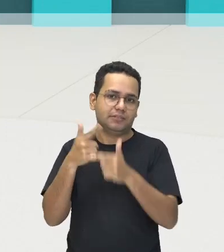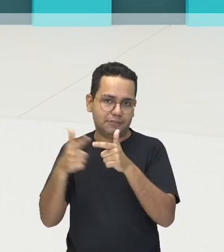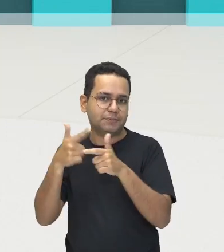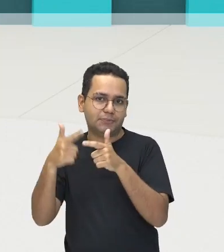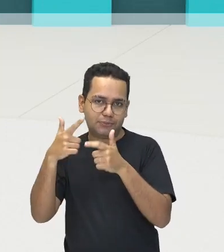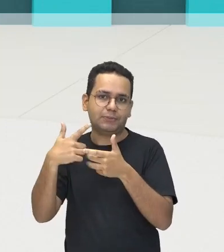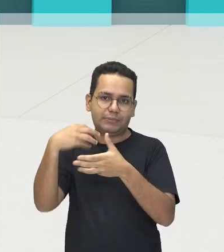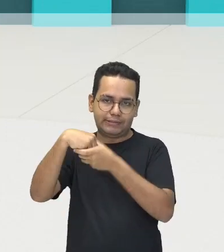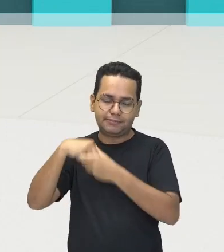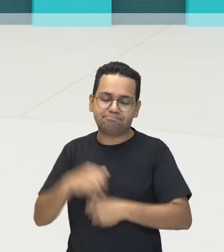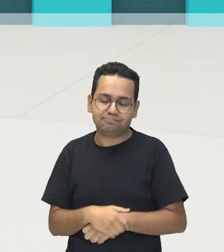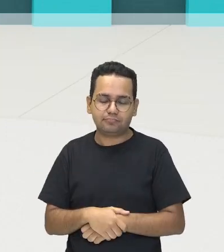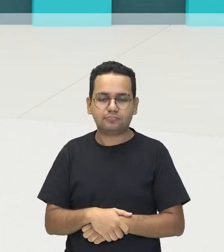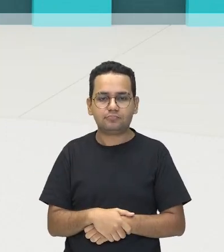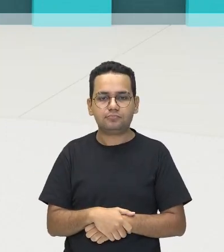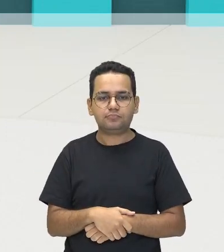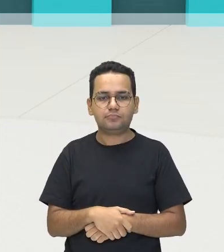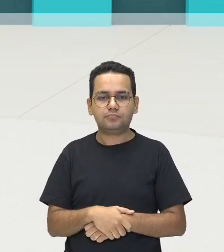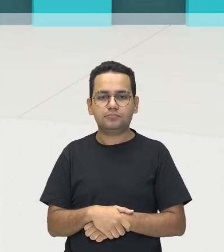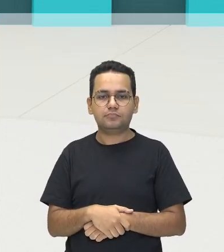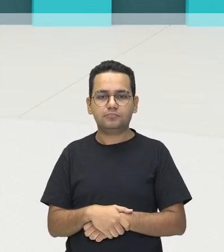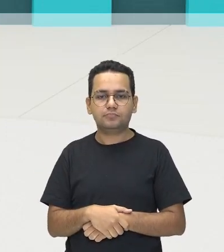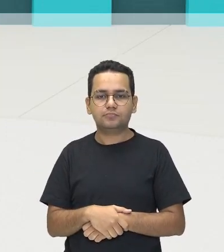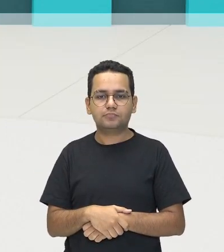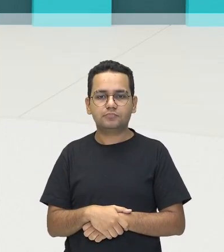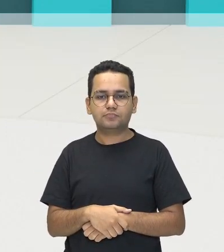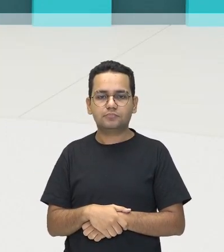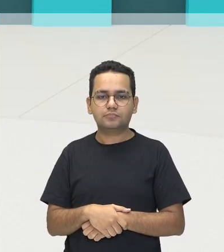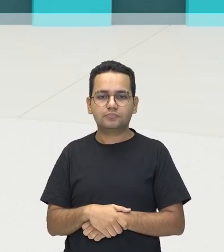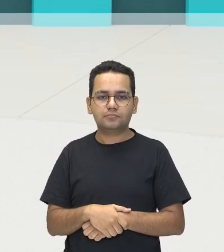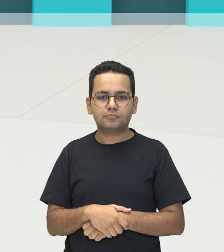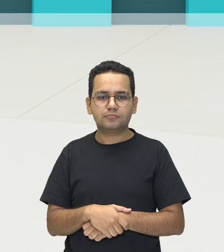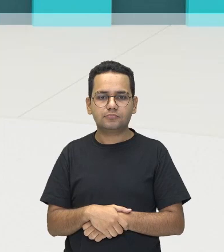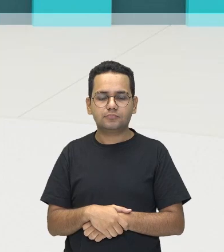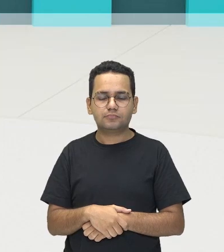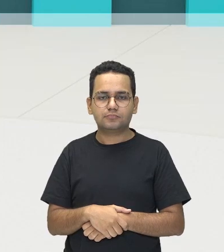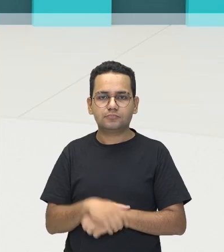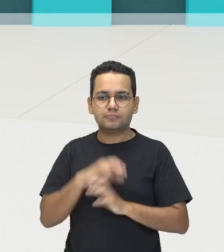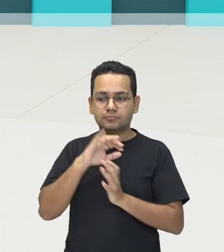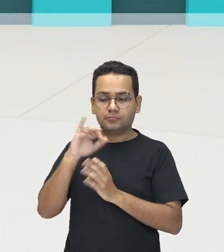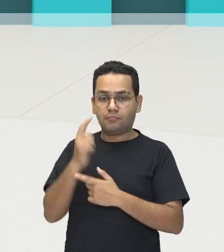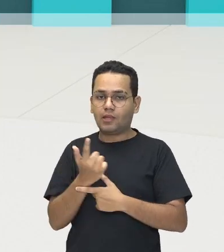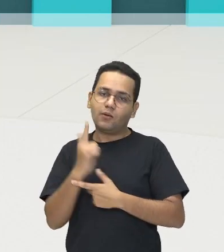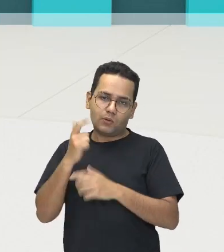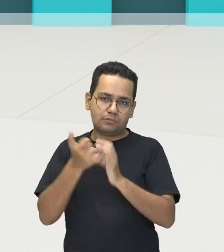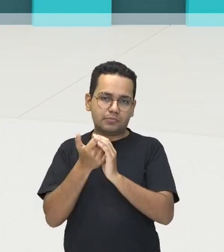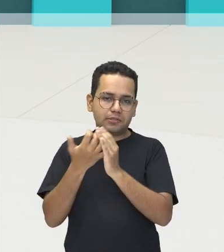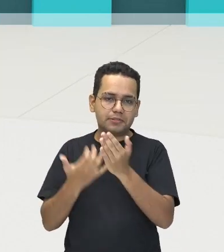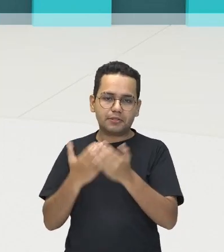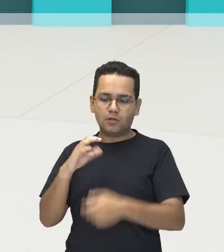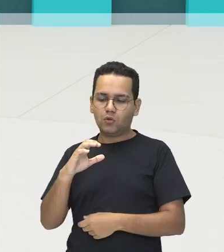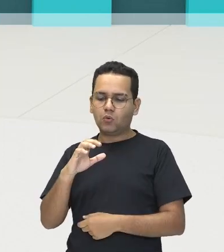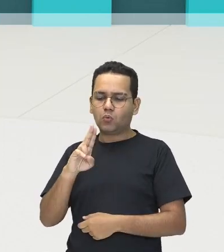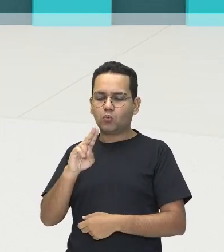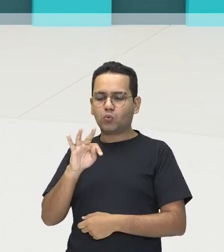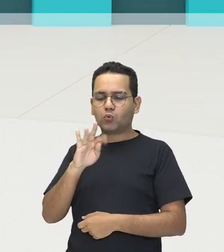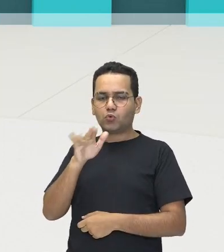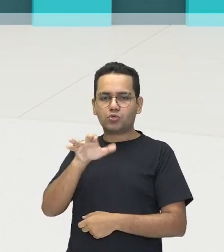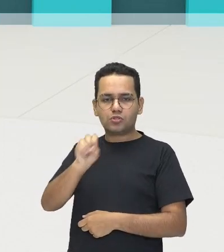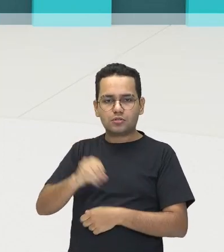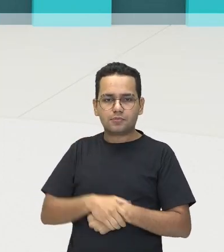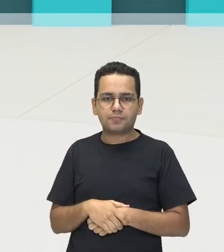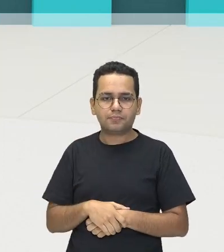bom? Outras características ainda do barroco, acompanhem comigo, nós temos o cultismo, que é o foco no rebuscamento,